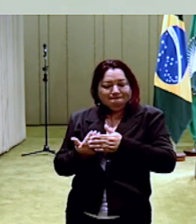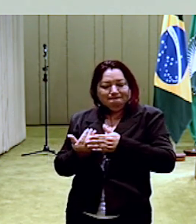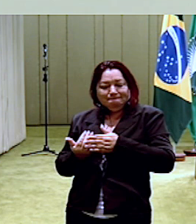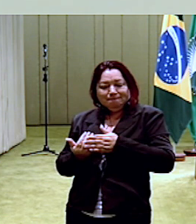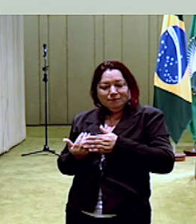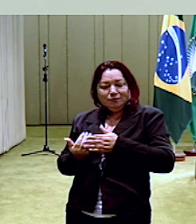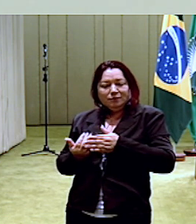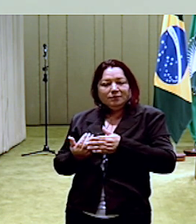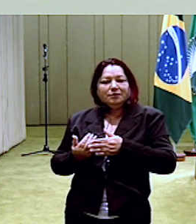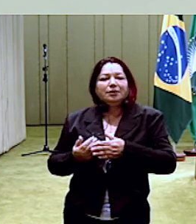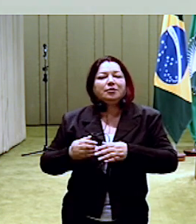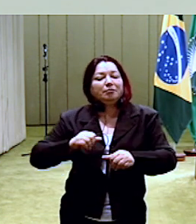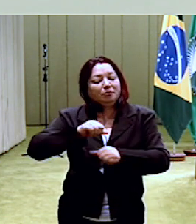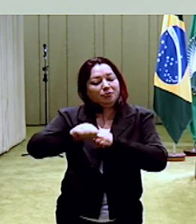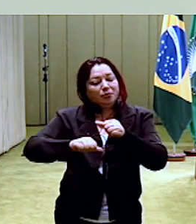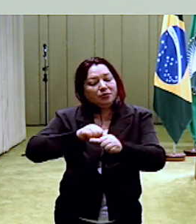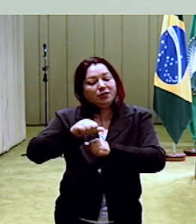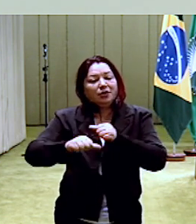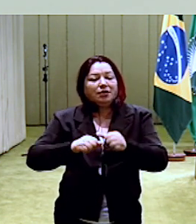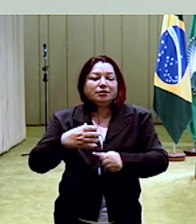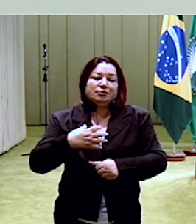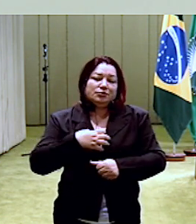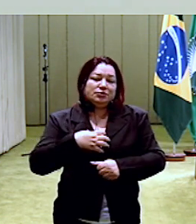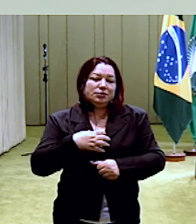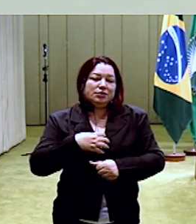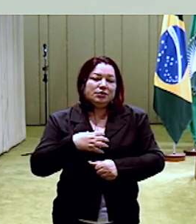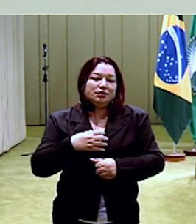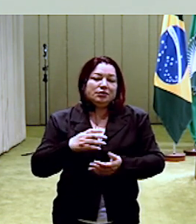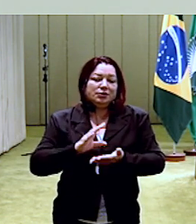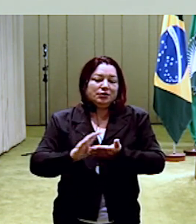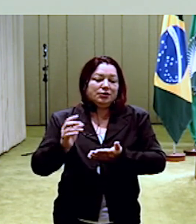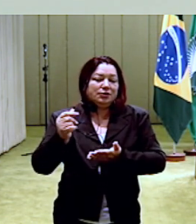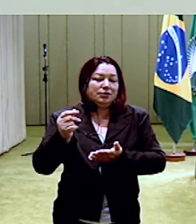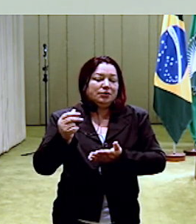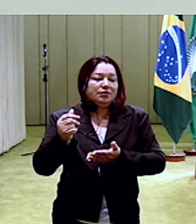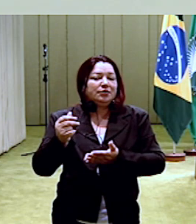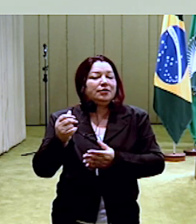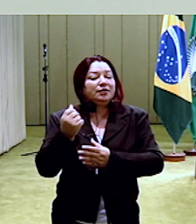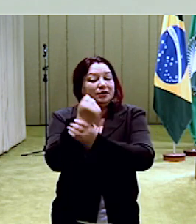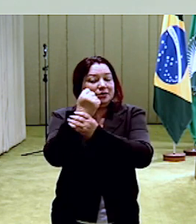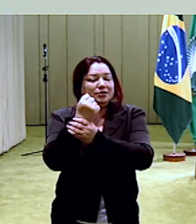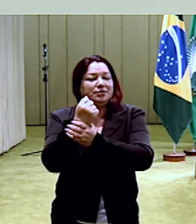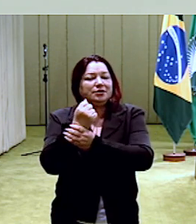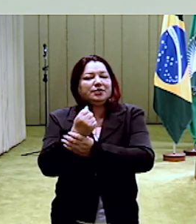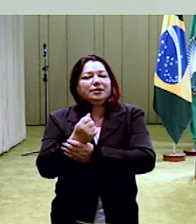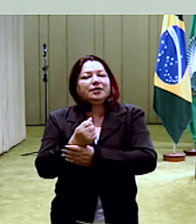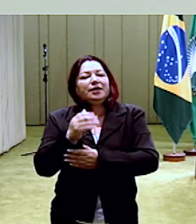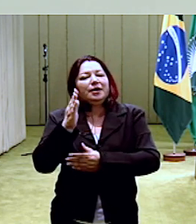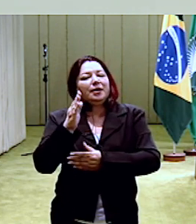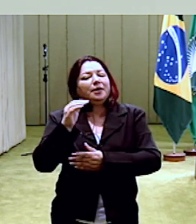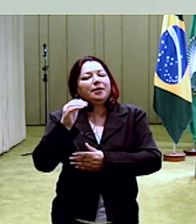uma tentativa de redesenhar a atuação do Fundo Garantidor de Exportações, da própria ABGF, onde